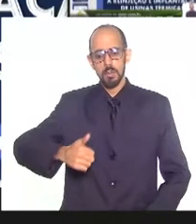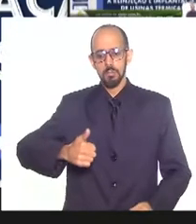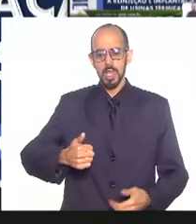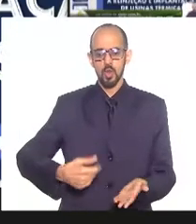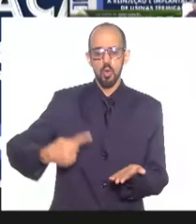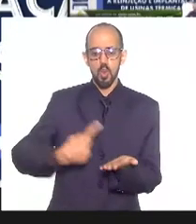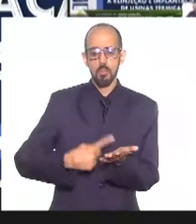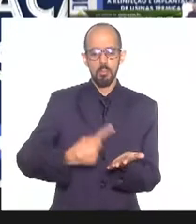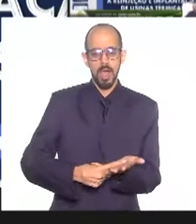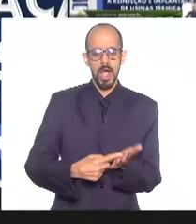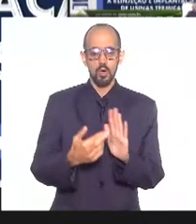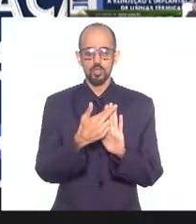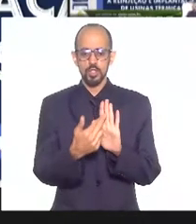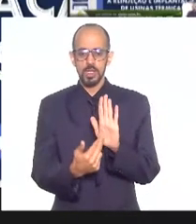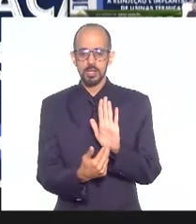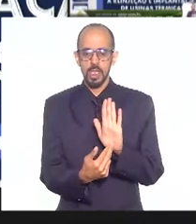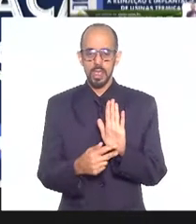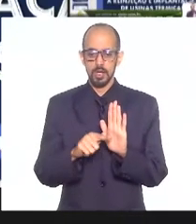e a sua,